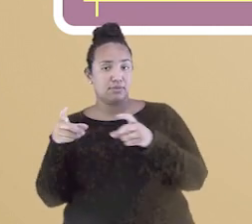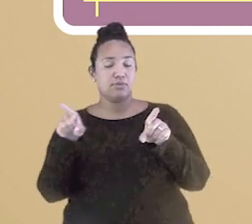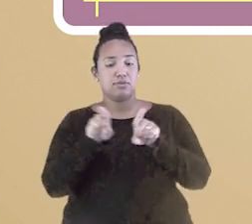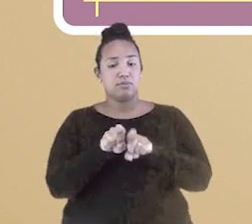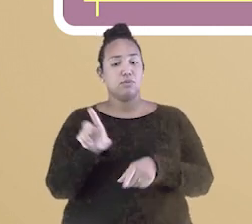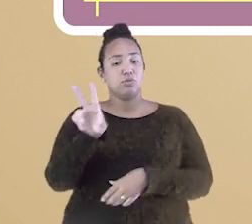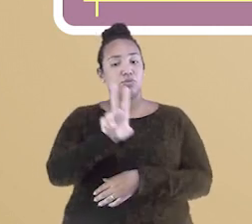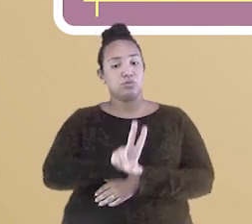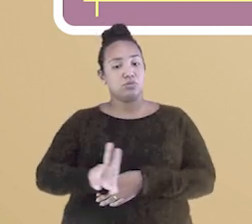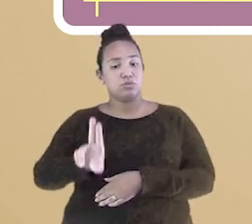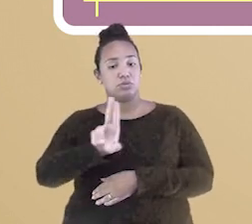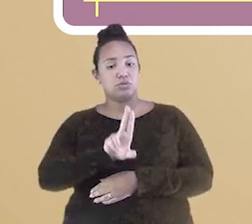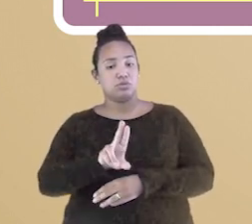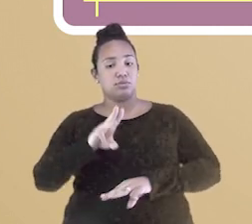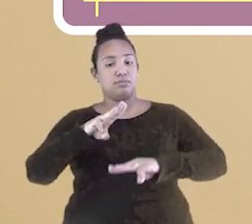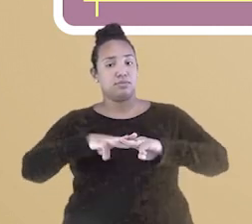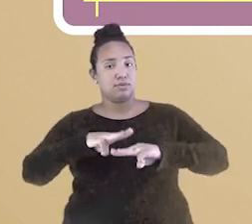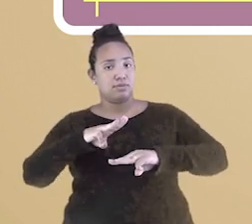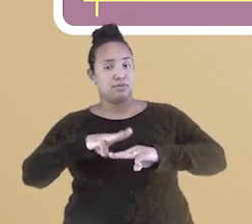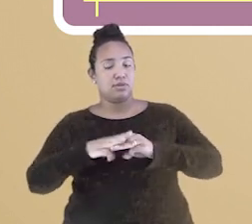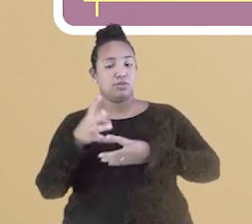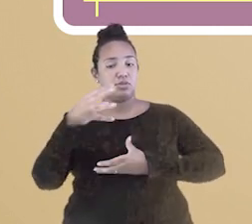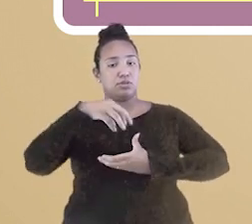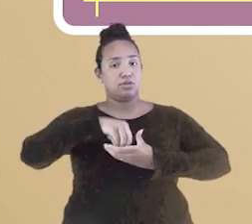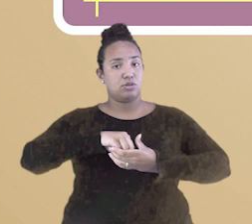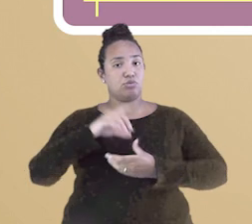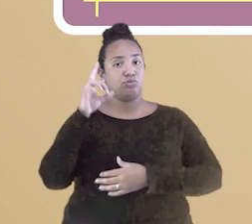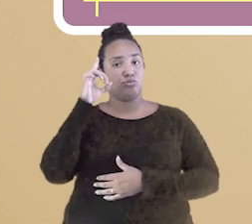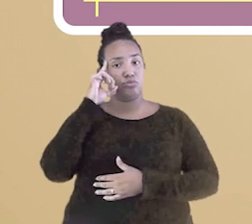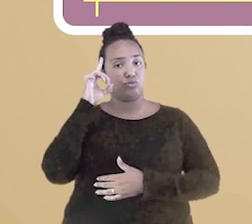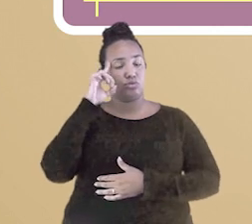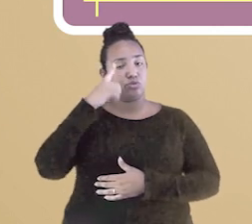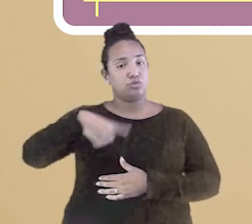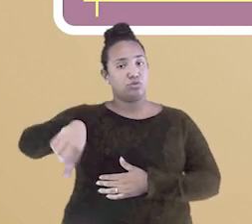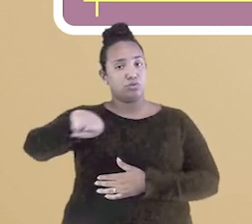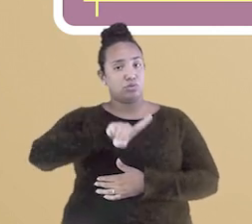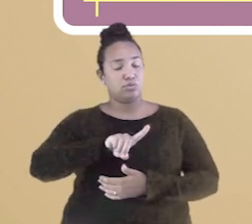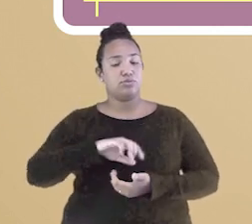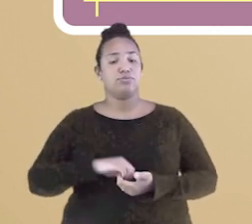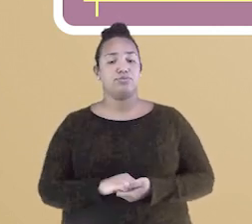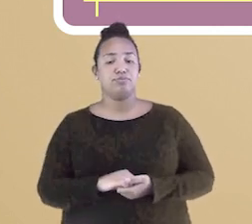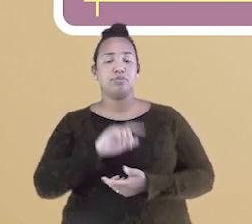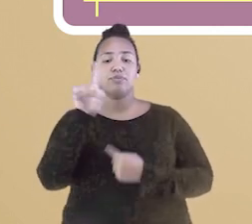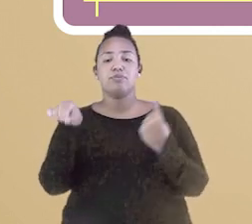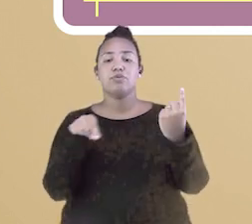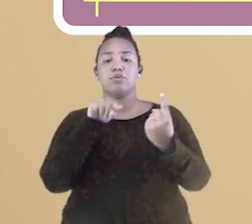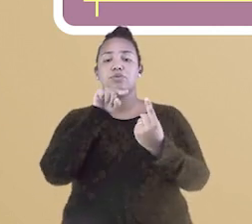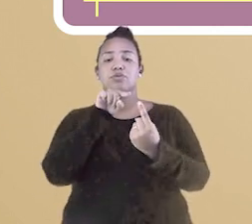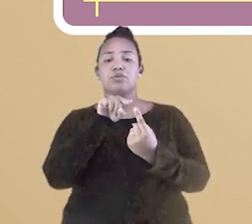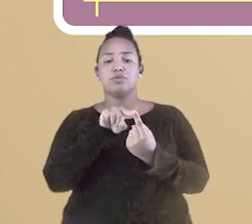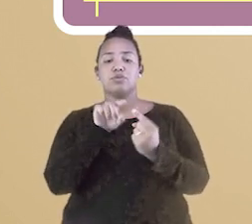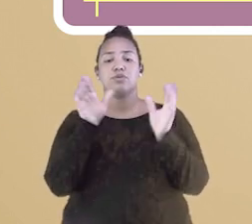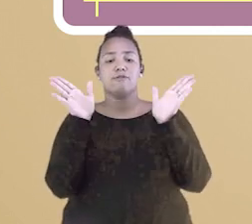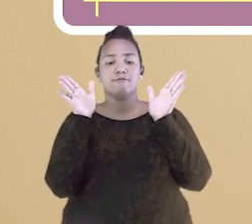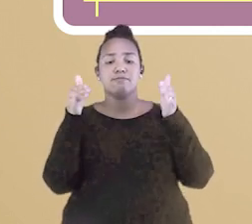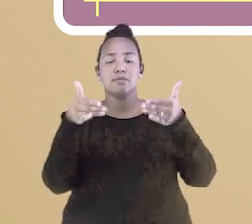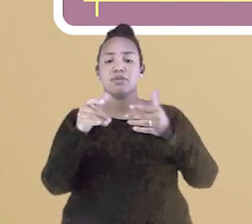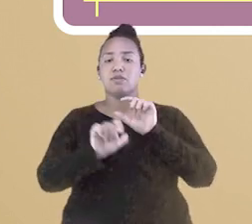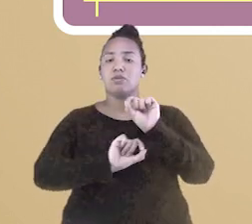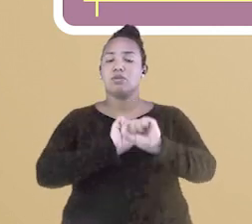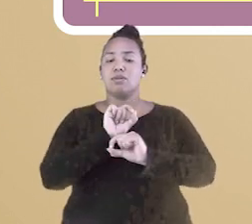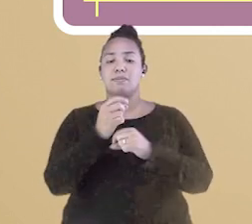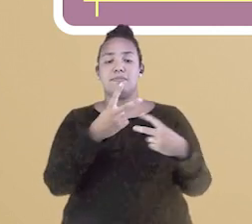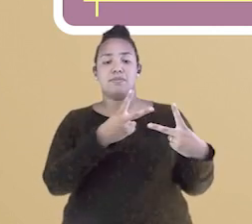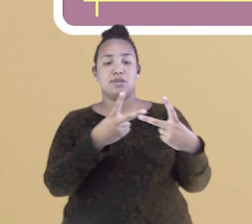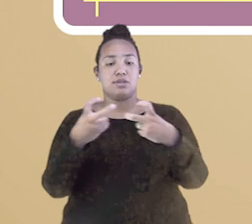diferentes linguagens e códigos. E tem como objetivo específico identificar e reconhecer as principais